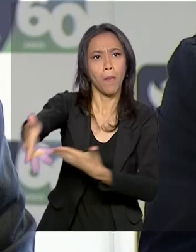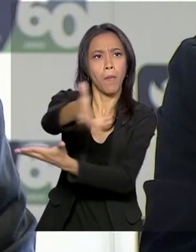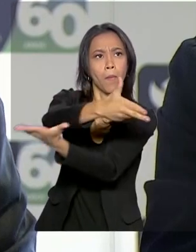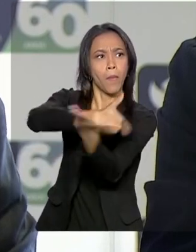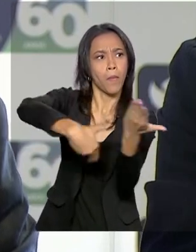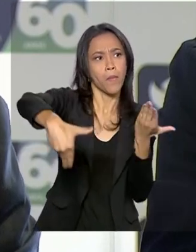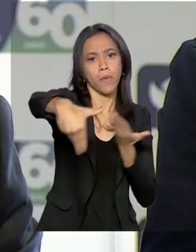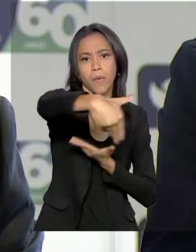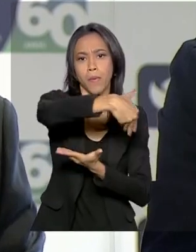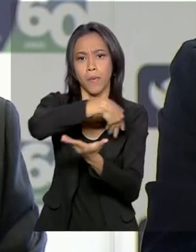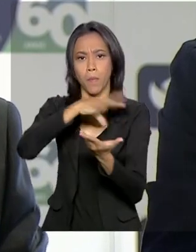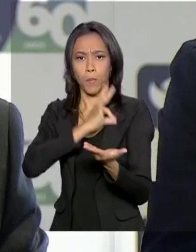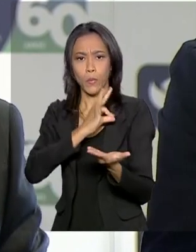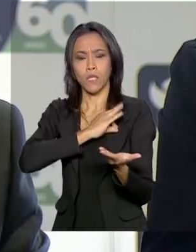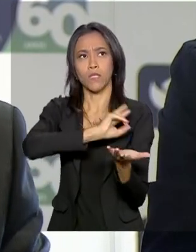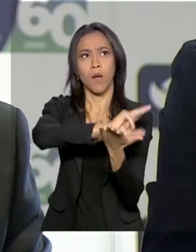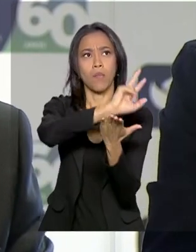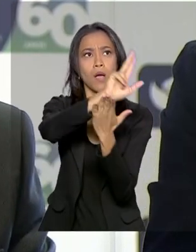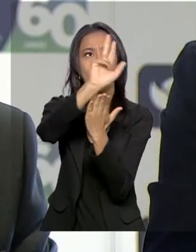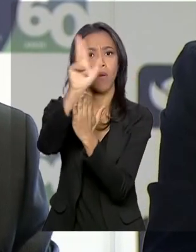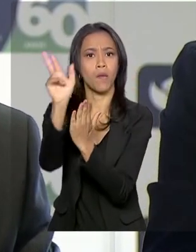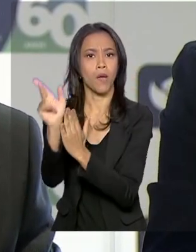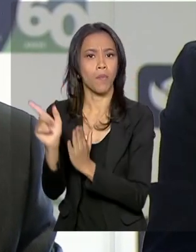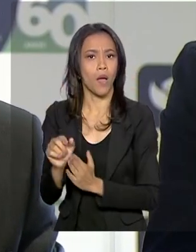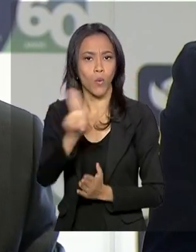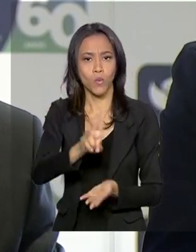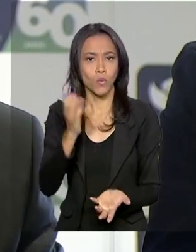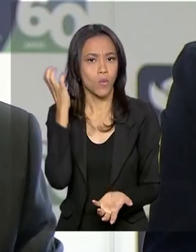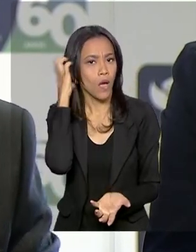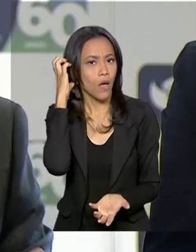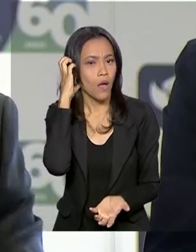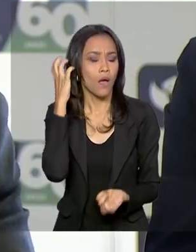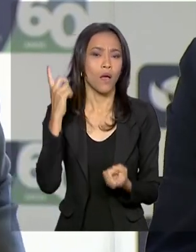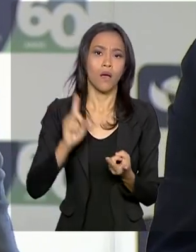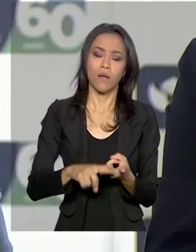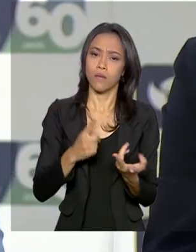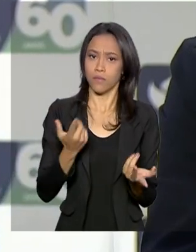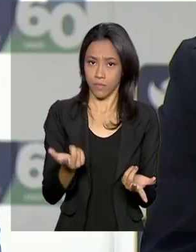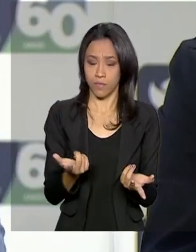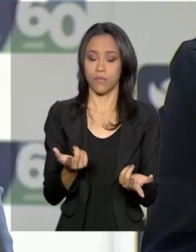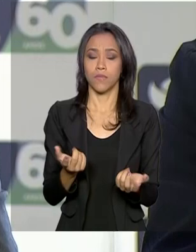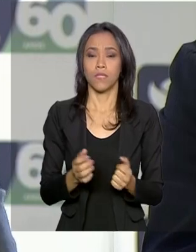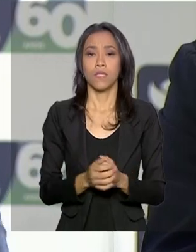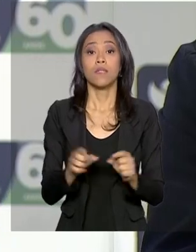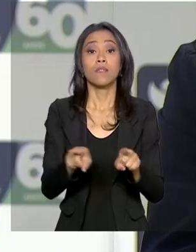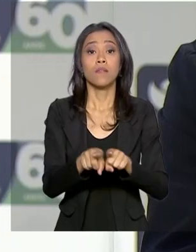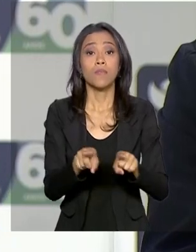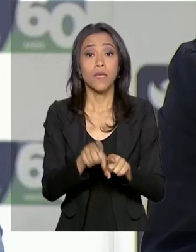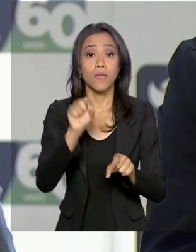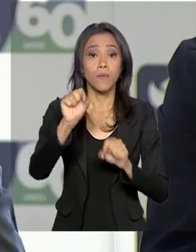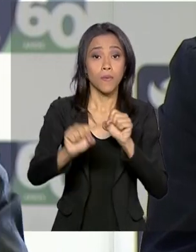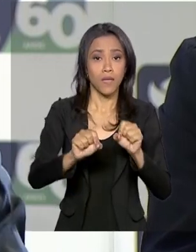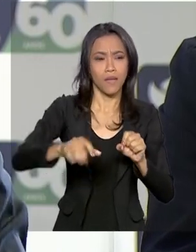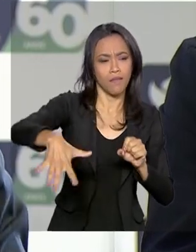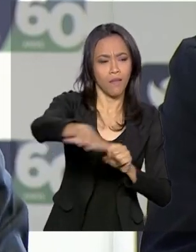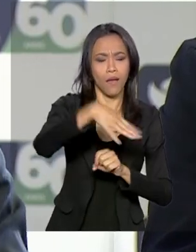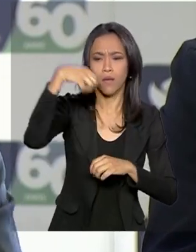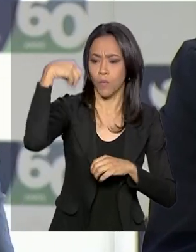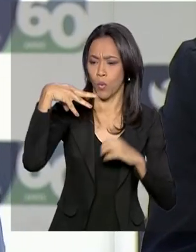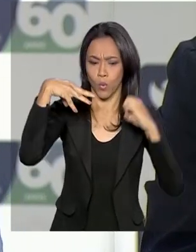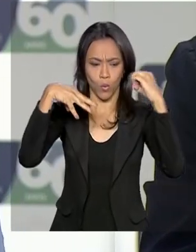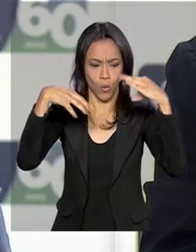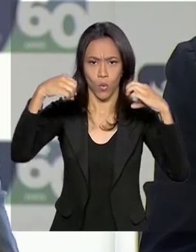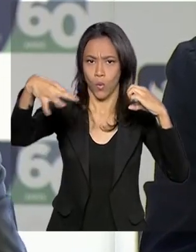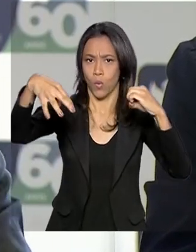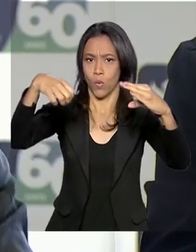da utilização de rádios digitais, questões relacionadas a investimento em iluminação pública em áreas